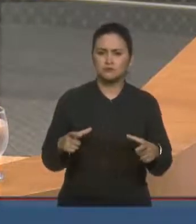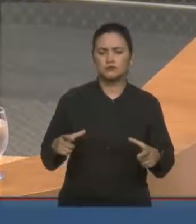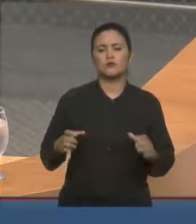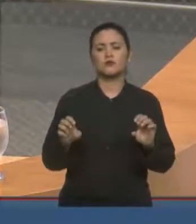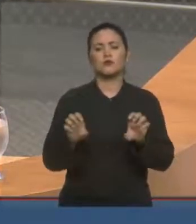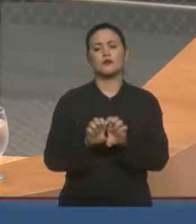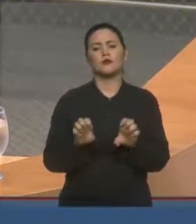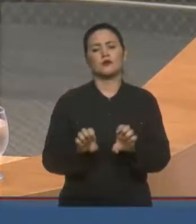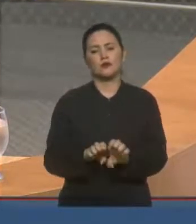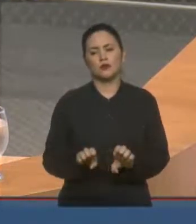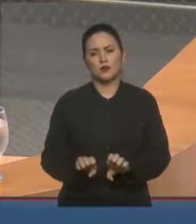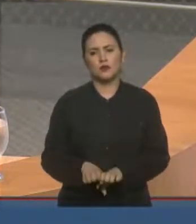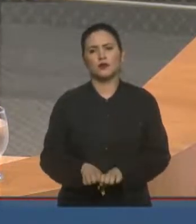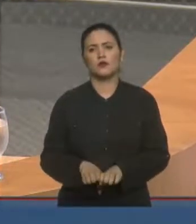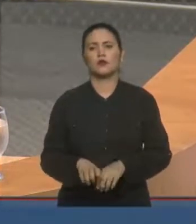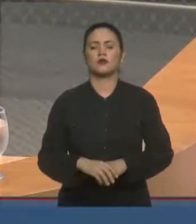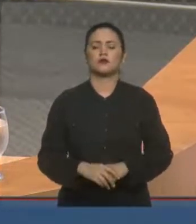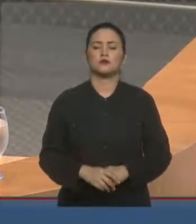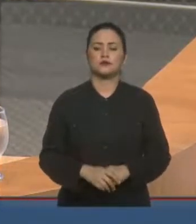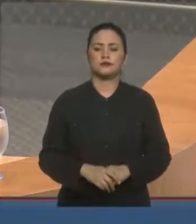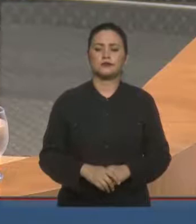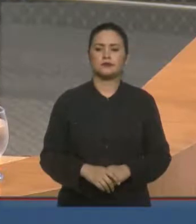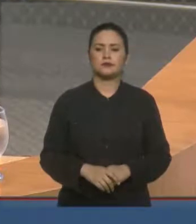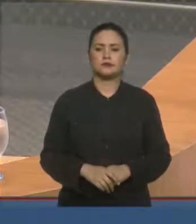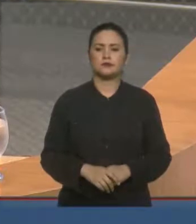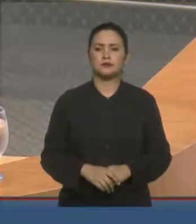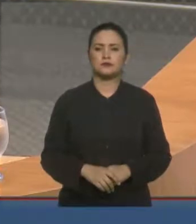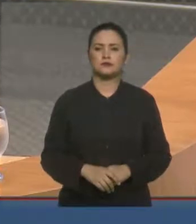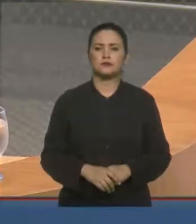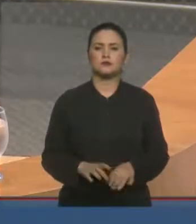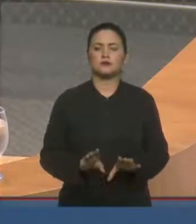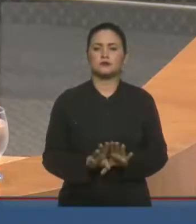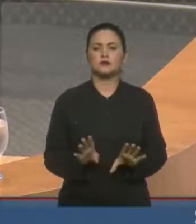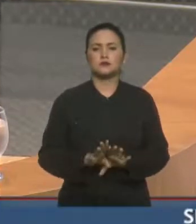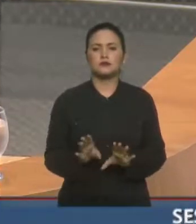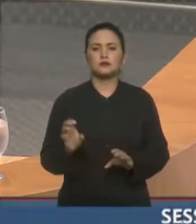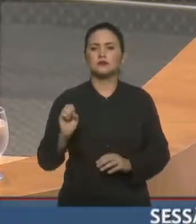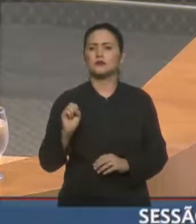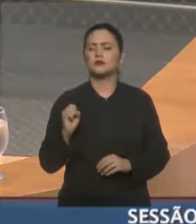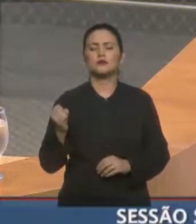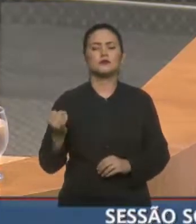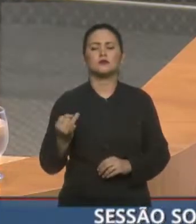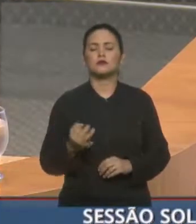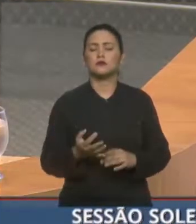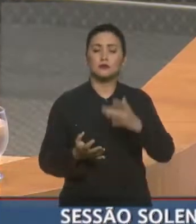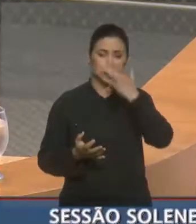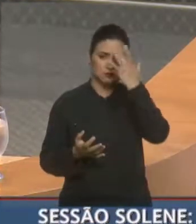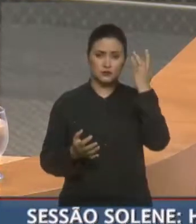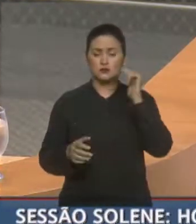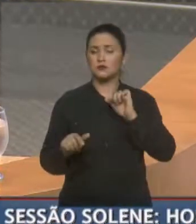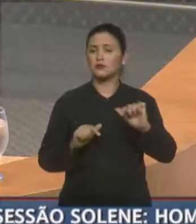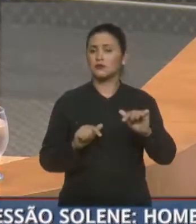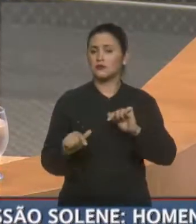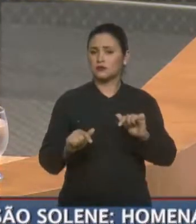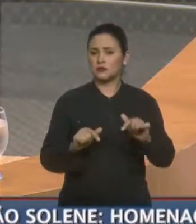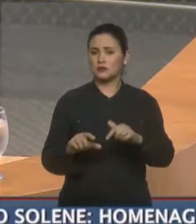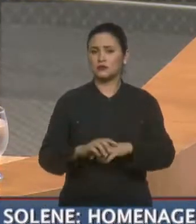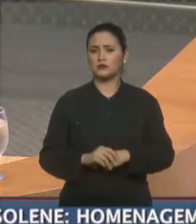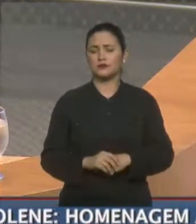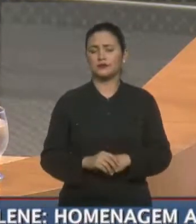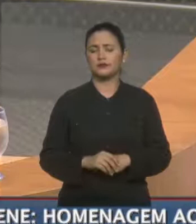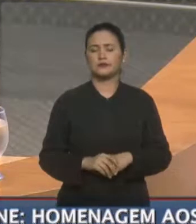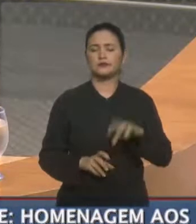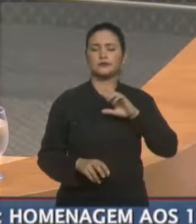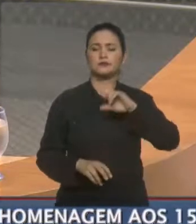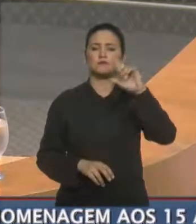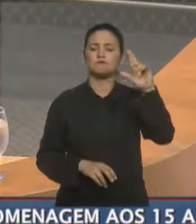estruturas e aqui, como bem disse a doutora Érica, o seu quadro funcional. É. Em nome do doutor Vanderlei, cumprimentar